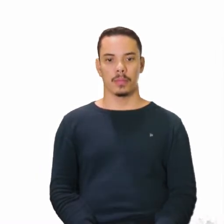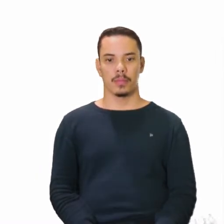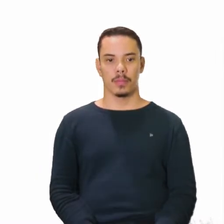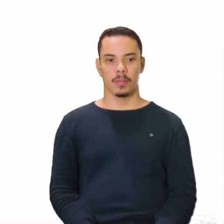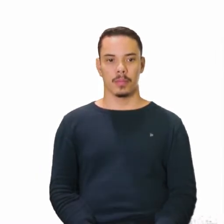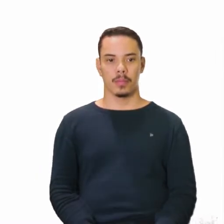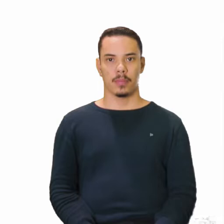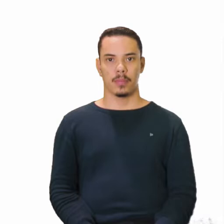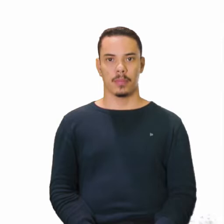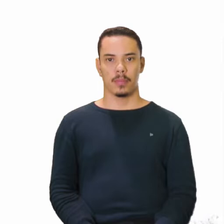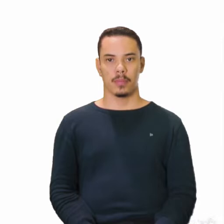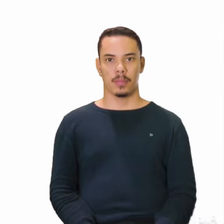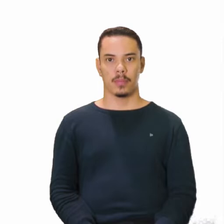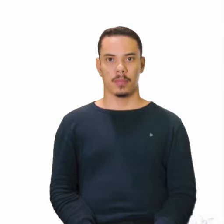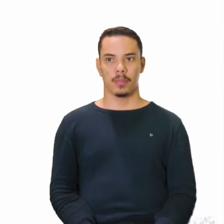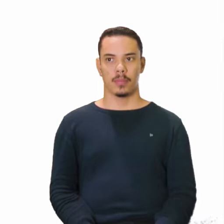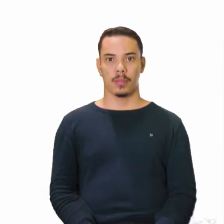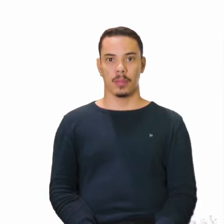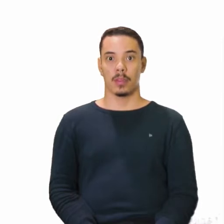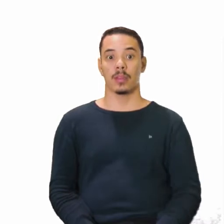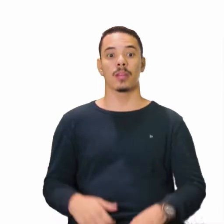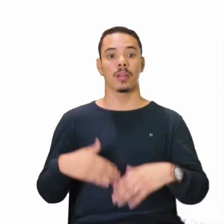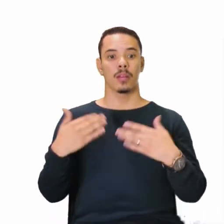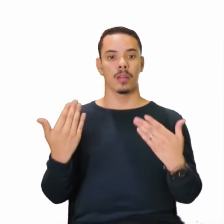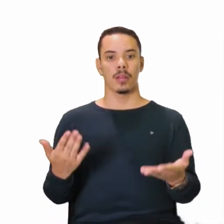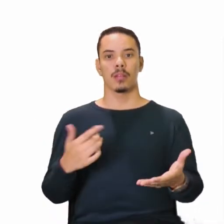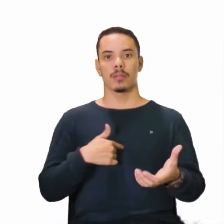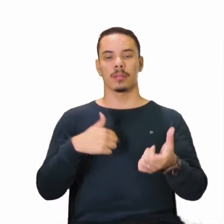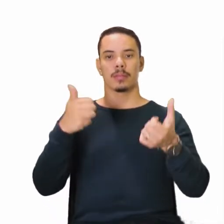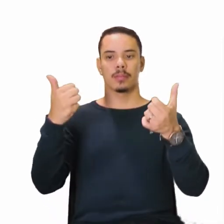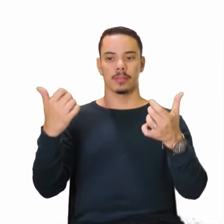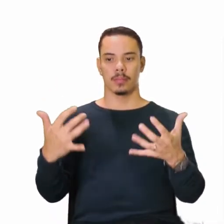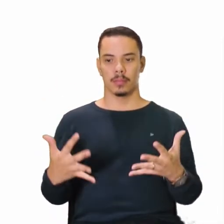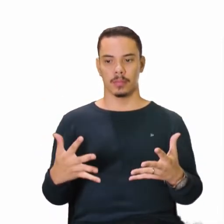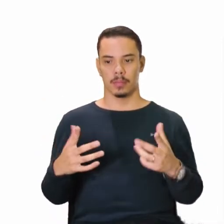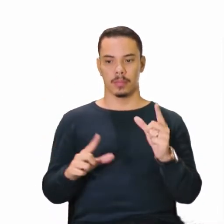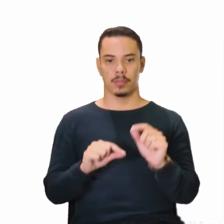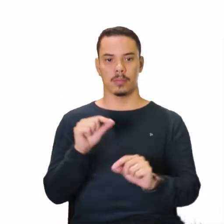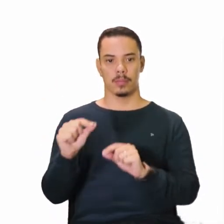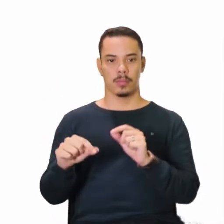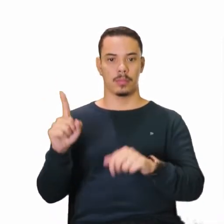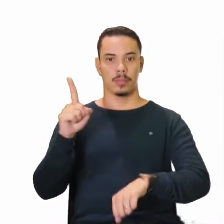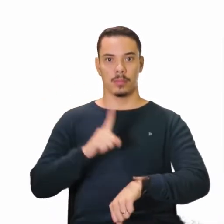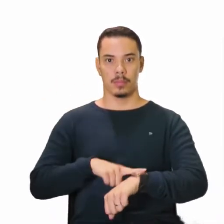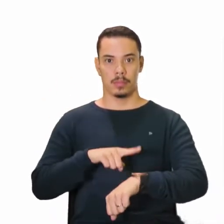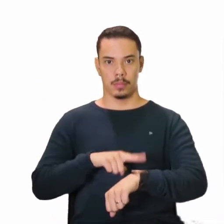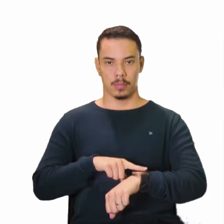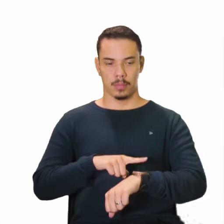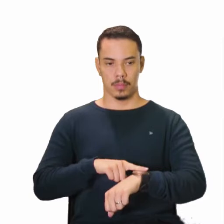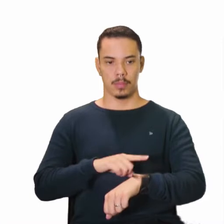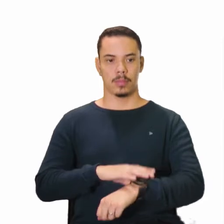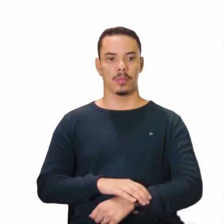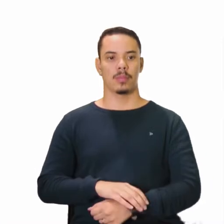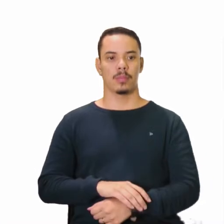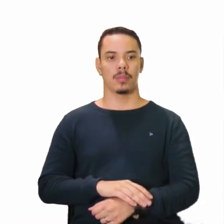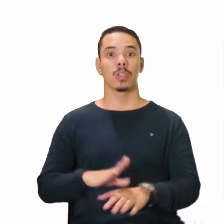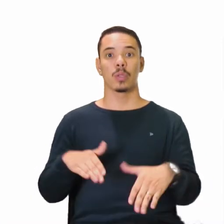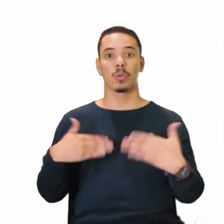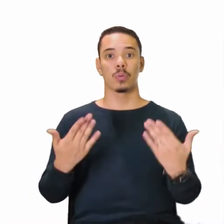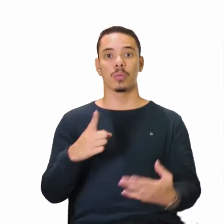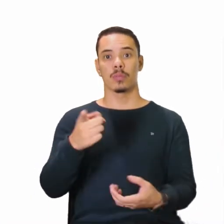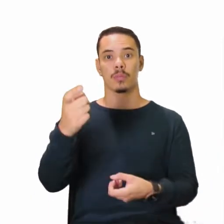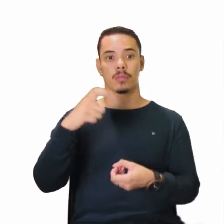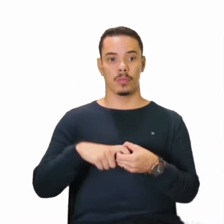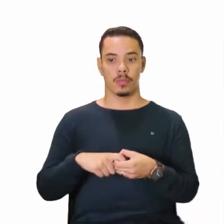o terceiro. Agora o quando, expressando o quê? A circunstância de tempo. Quando você